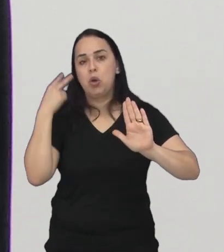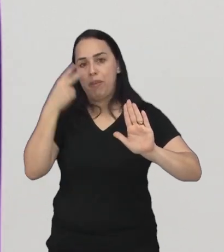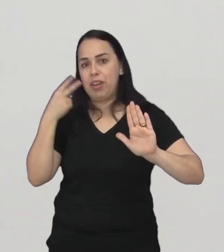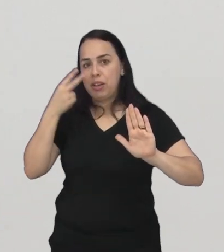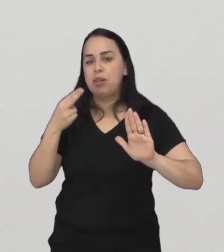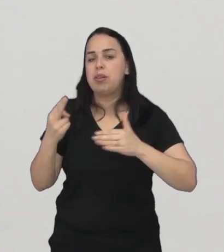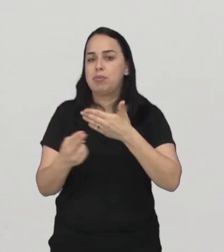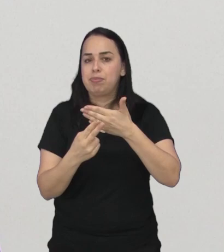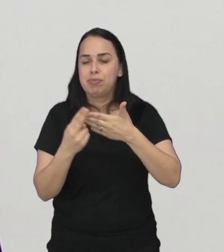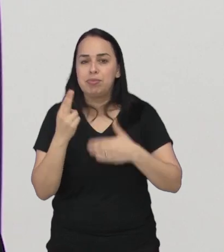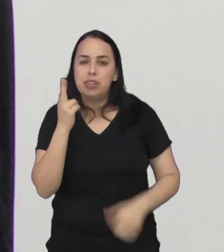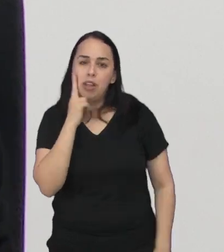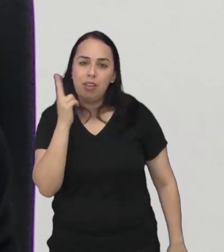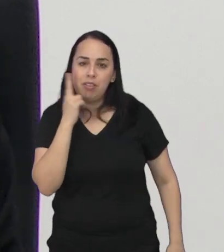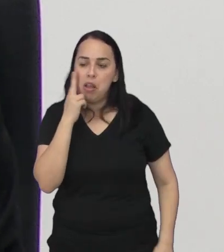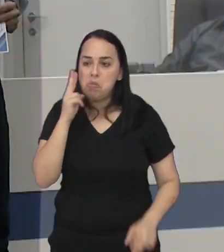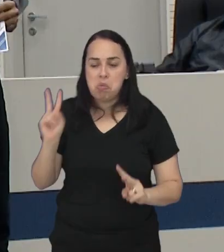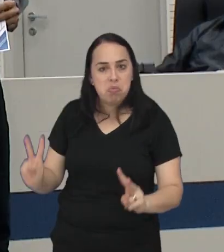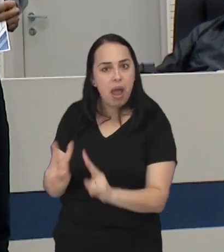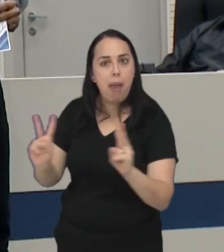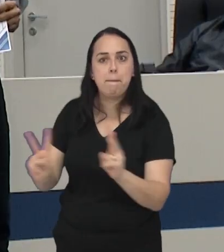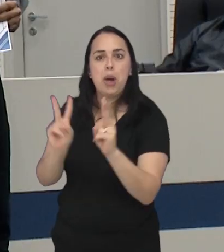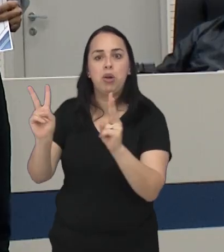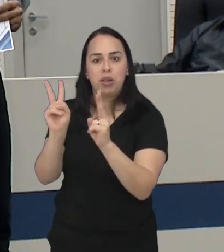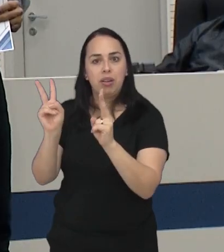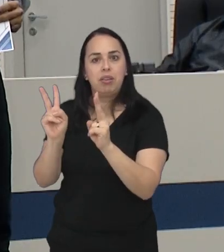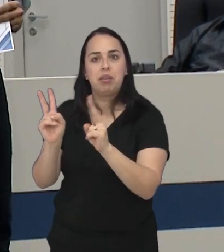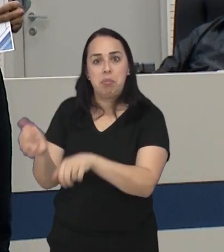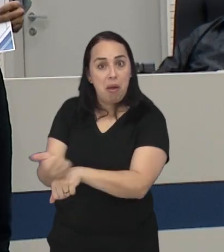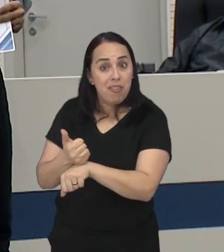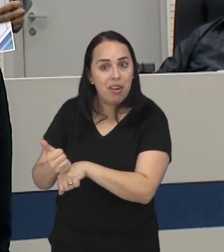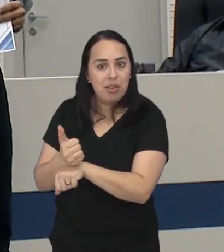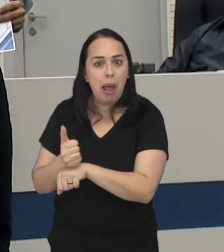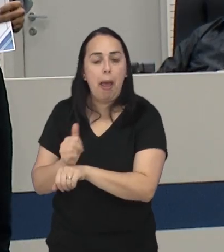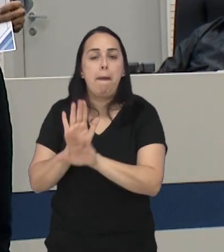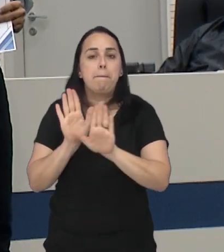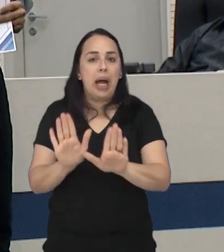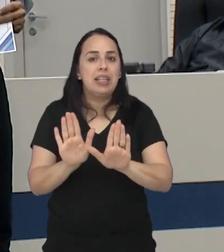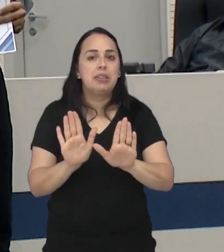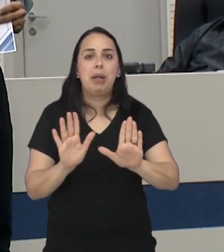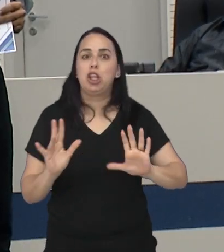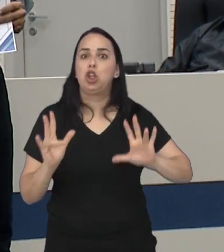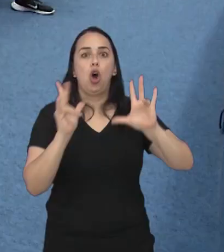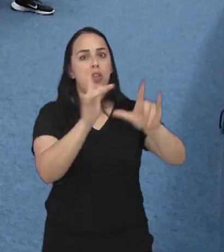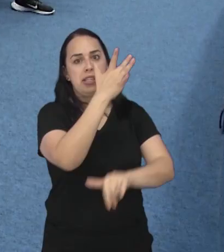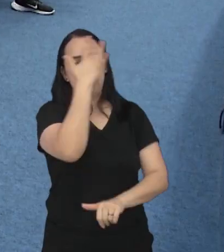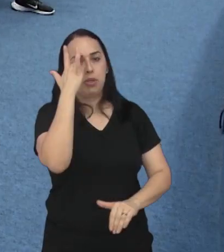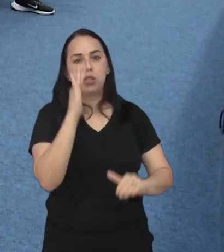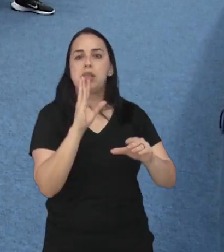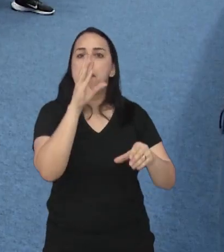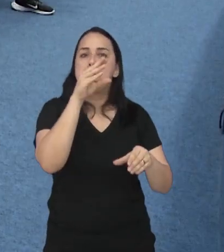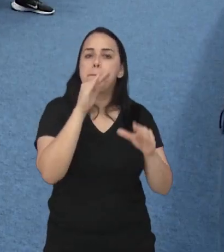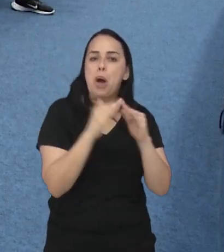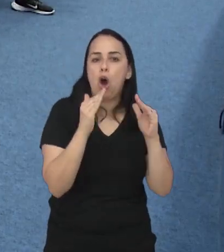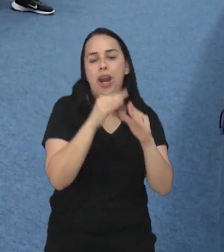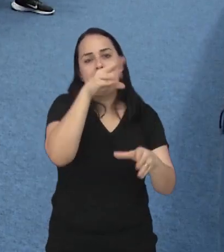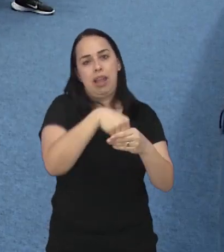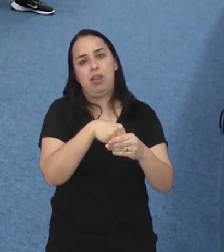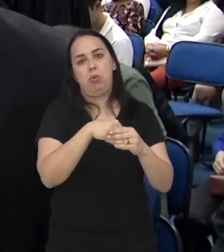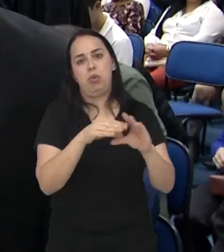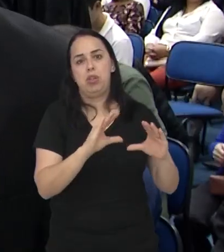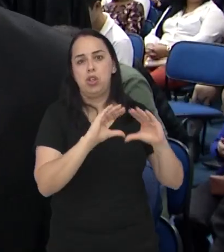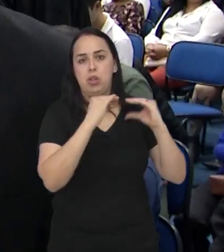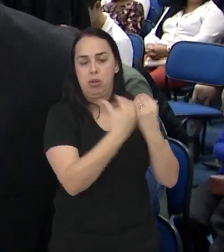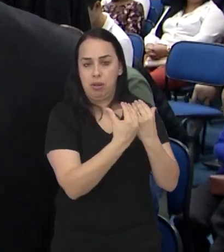públicas que valorizam o trabalho dos síndicos são importantes não somente para os profissionais, mas para toda a